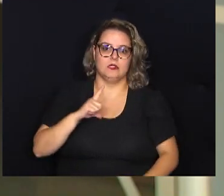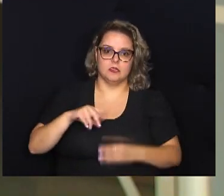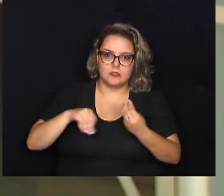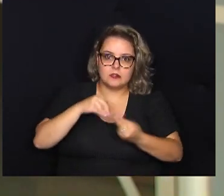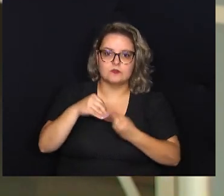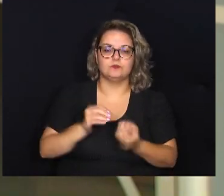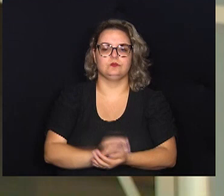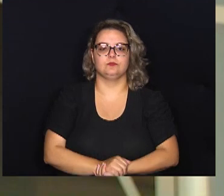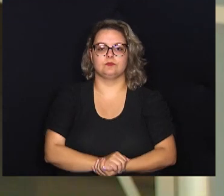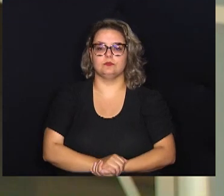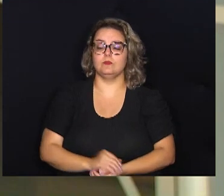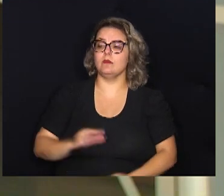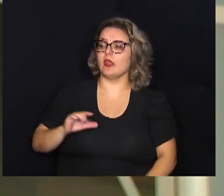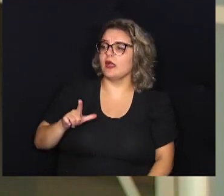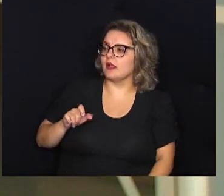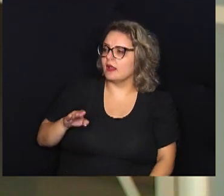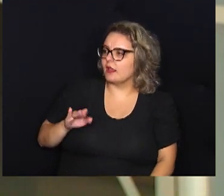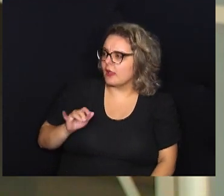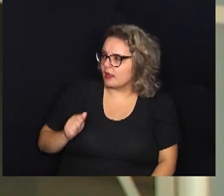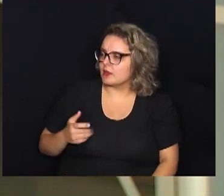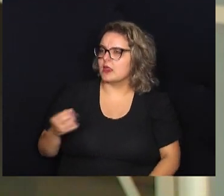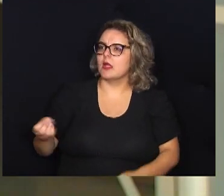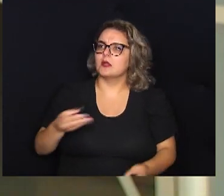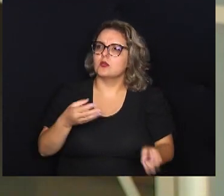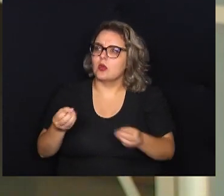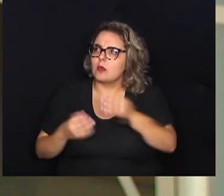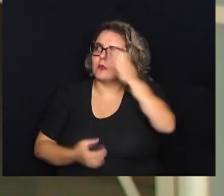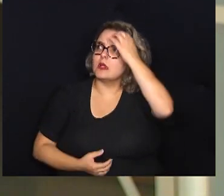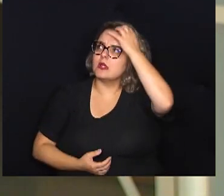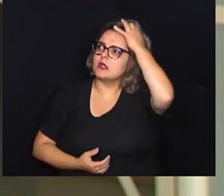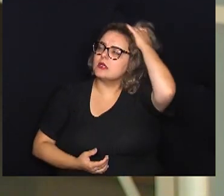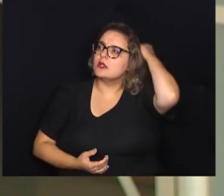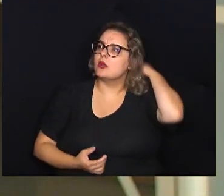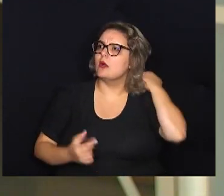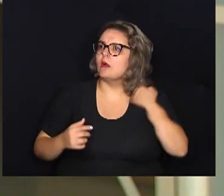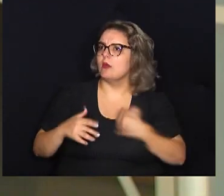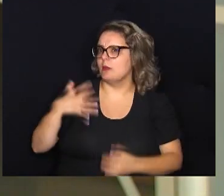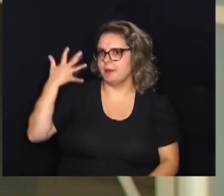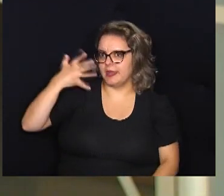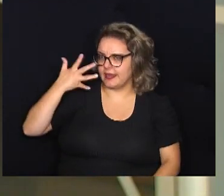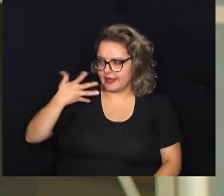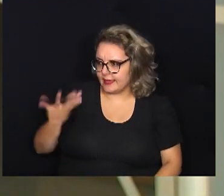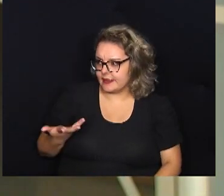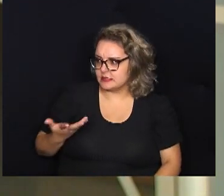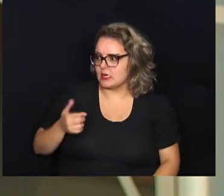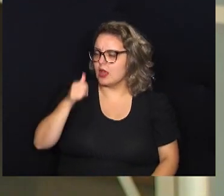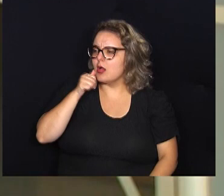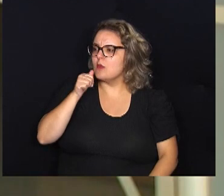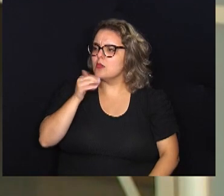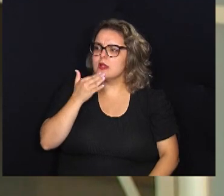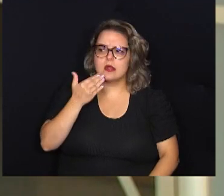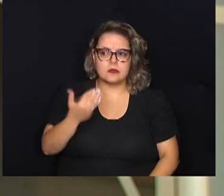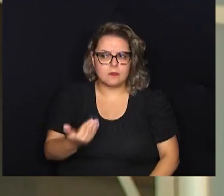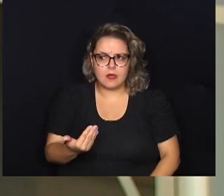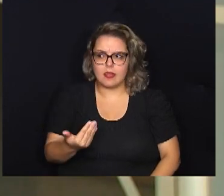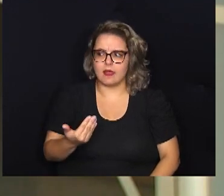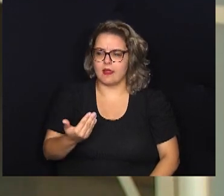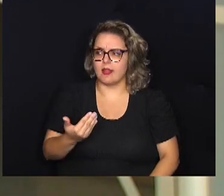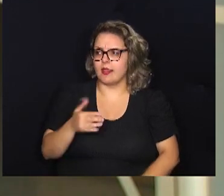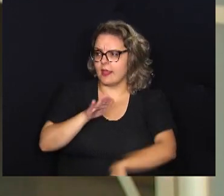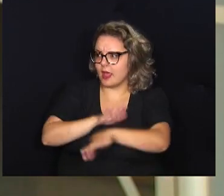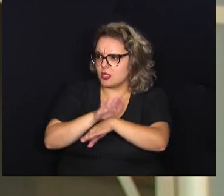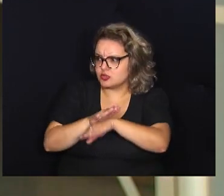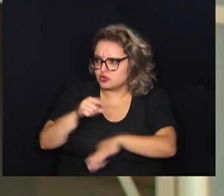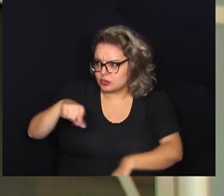envolvido. Kleber, atualmente com as palestras, as mulheres costumam pedir ajuda